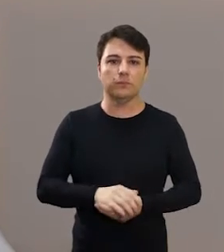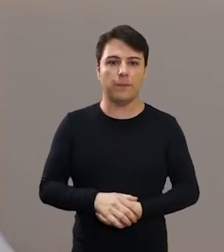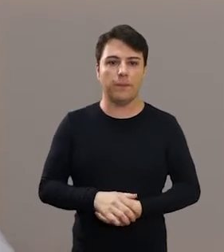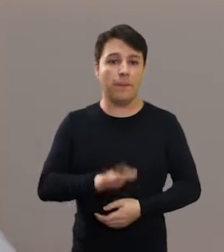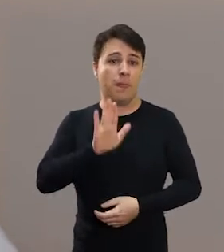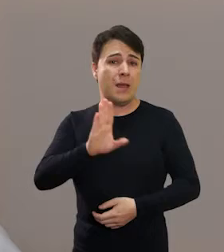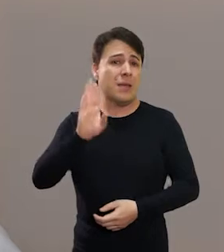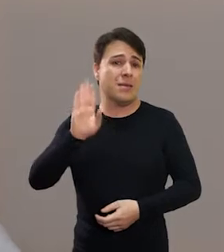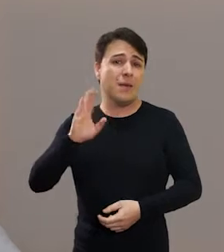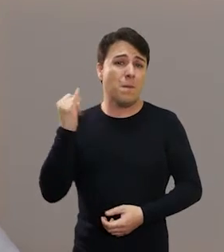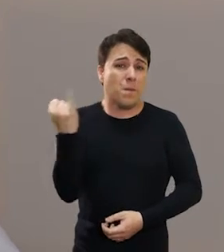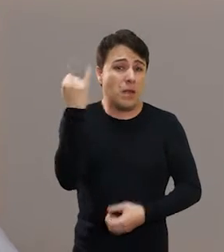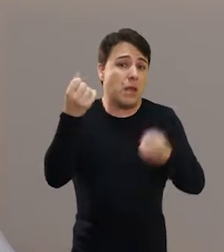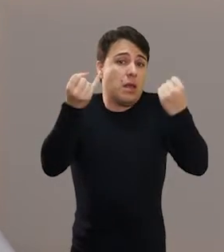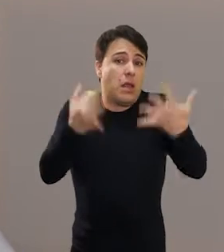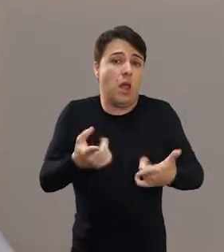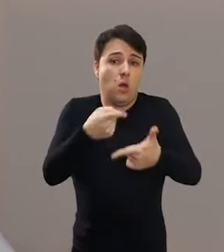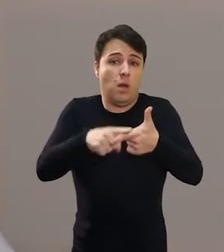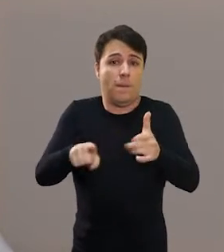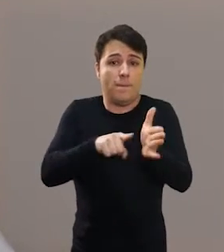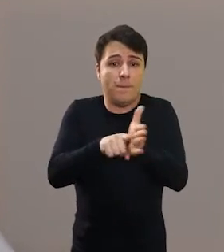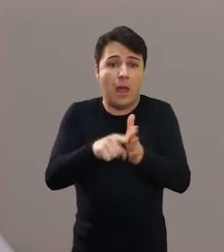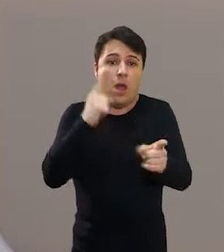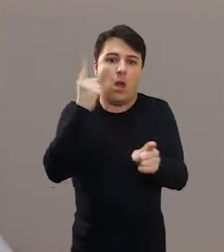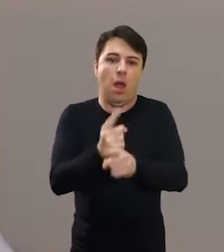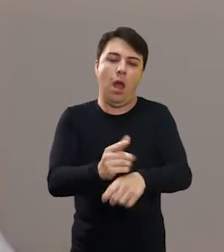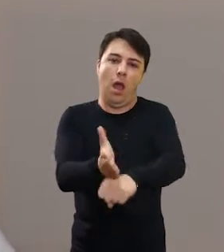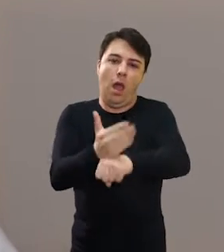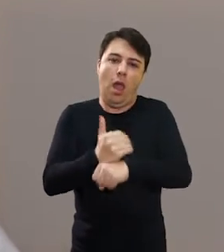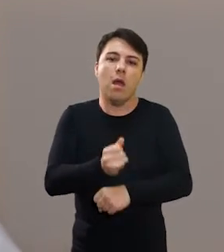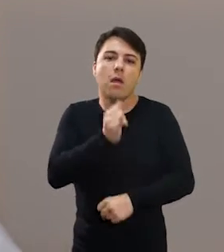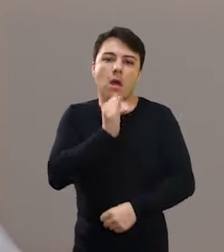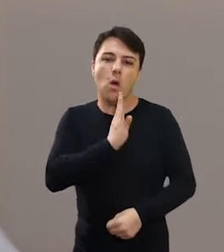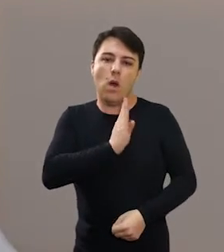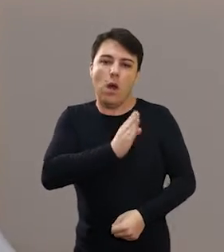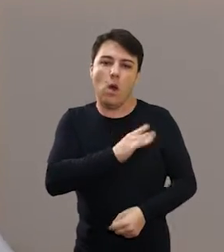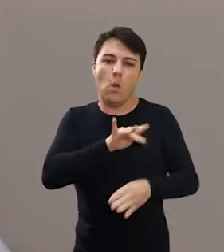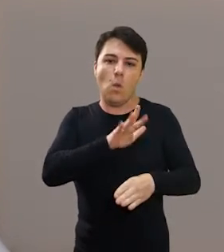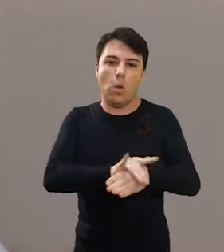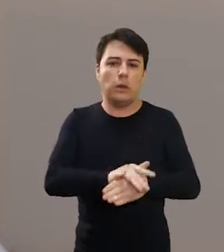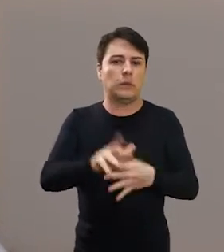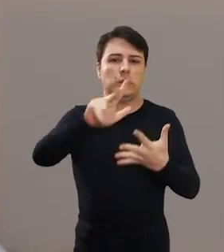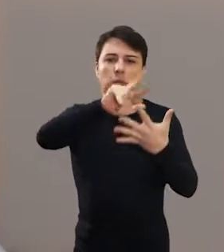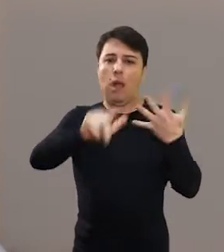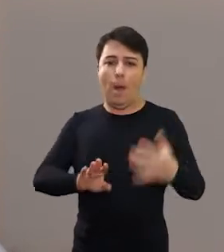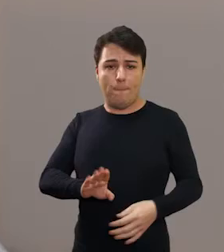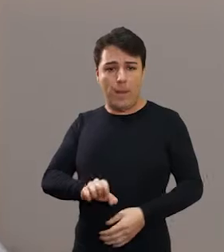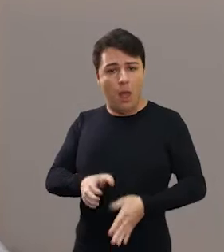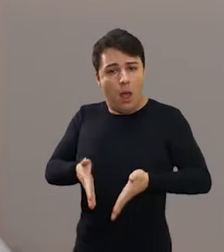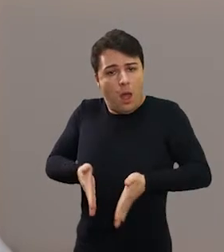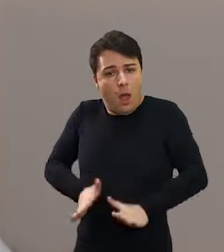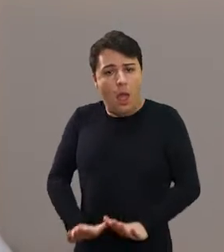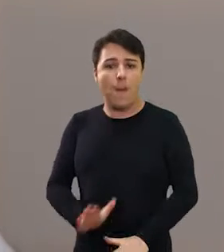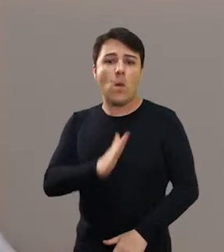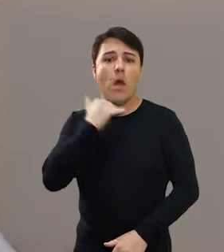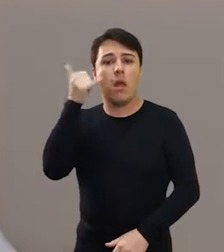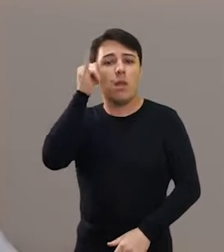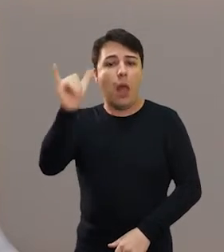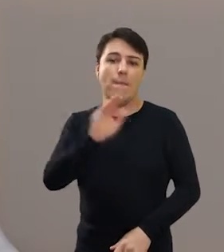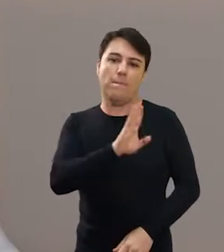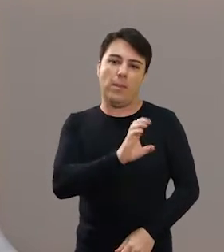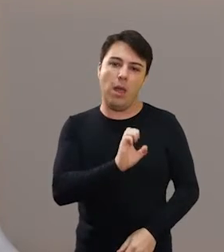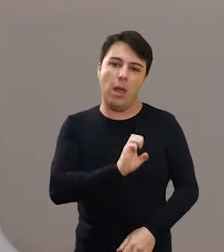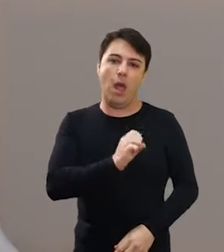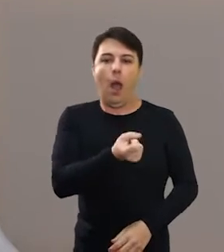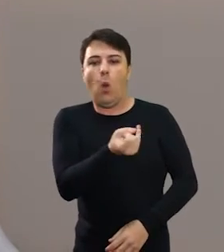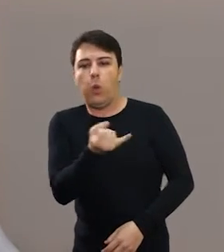cardiopatias que causam risco de vida para o recém-nascido. Então, existem bebês que já têm indicação, algumas gestantes necessitam